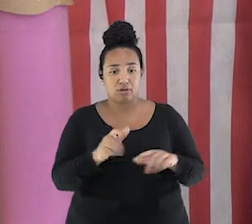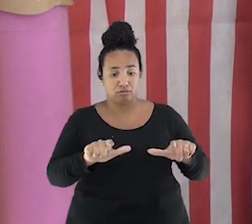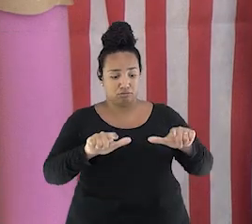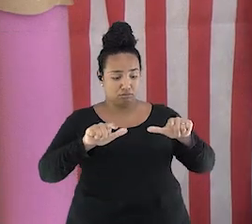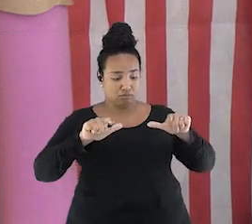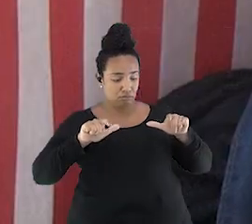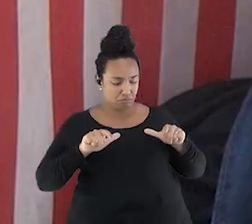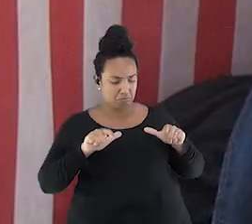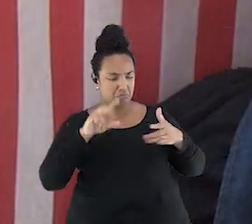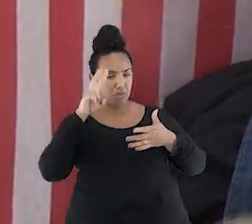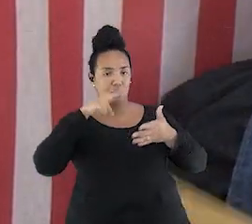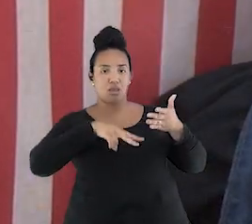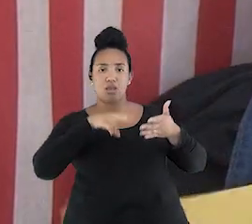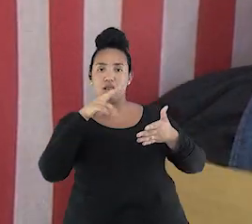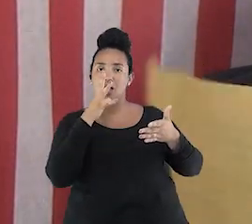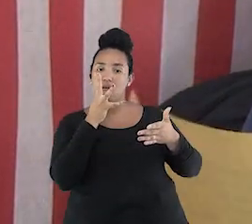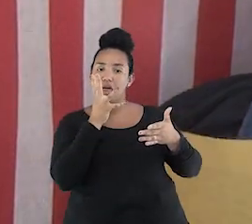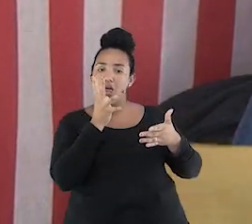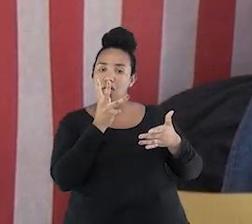dizia assim: